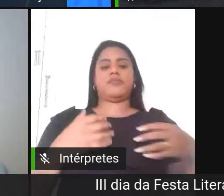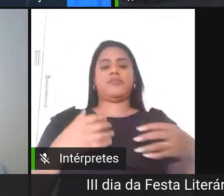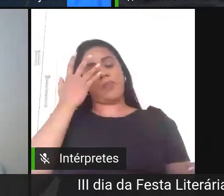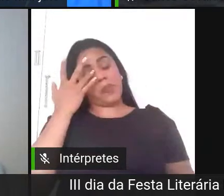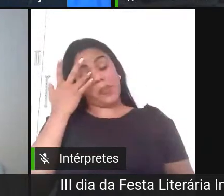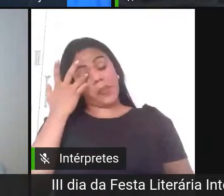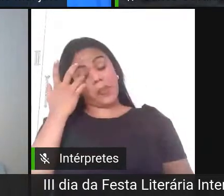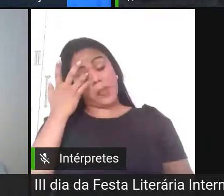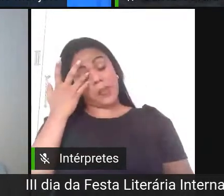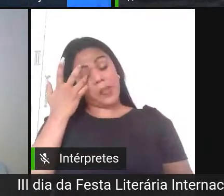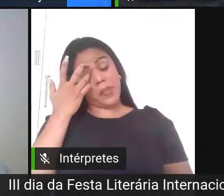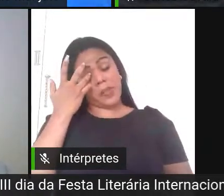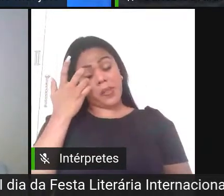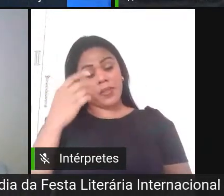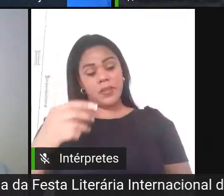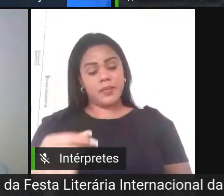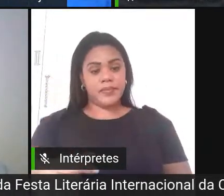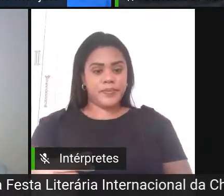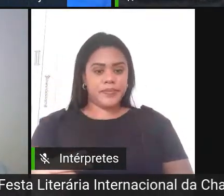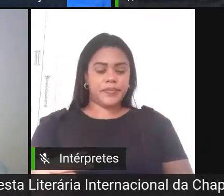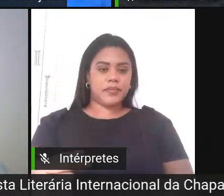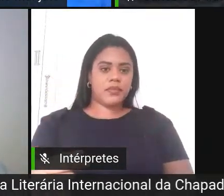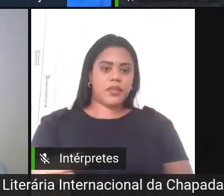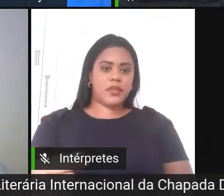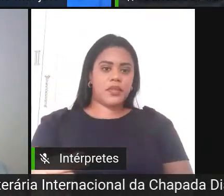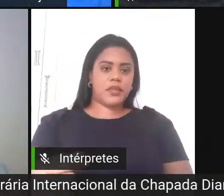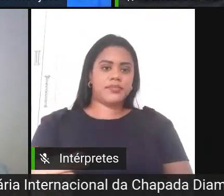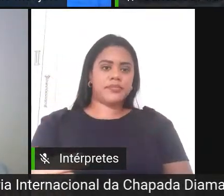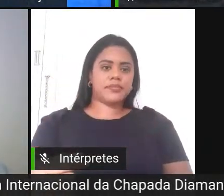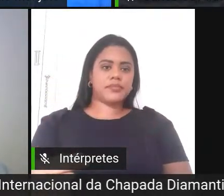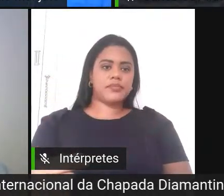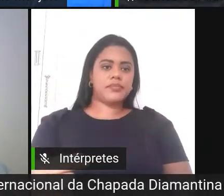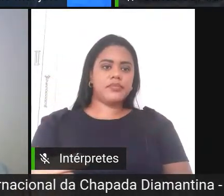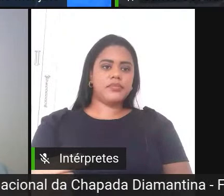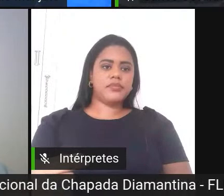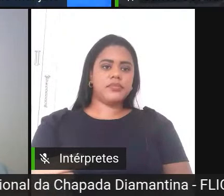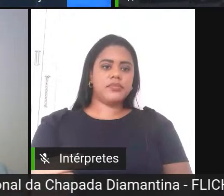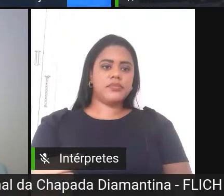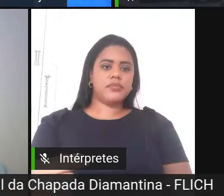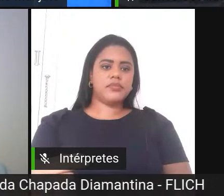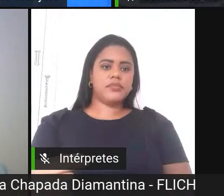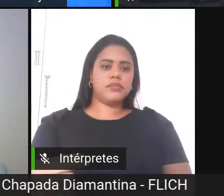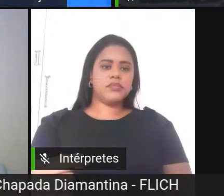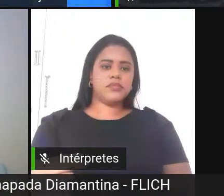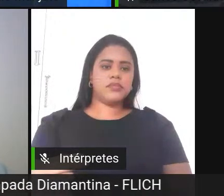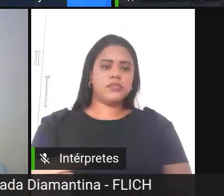exercício demiúrgico, Carlos, ao escrever sobre o que lhe toca, e os